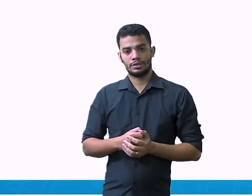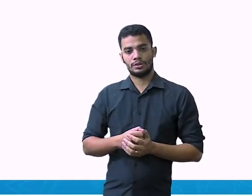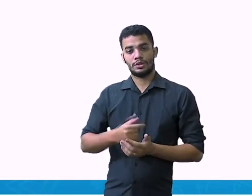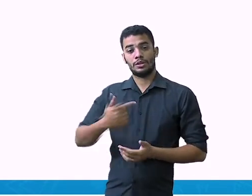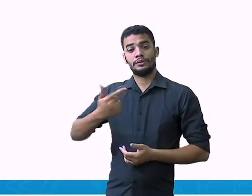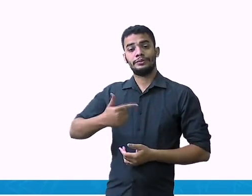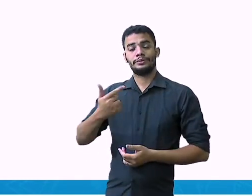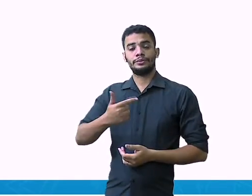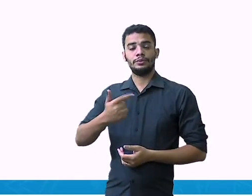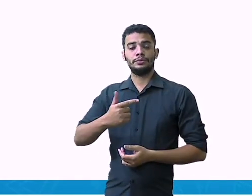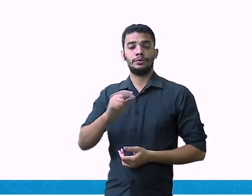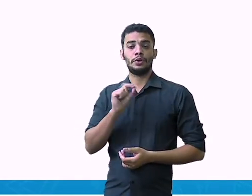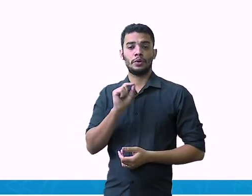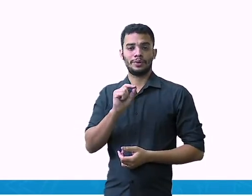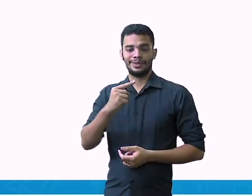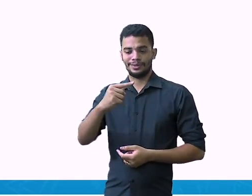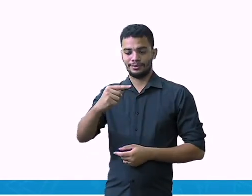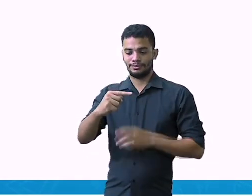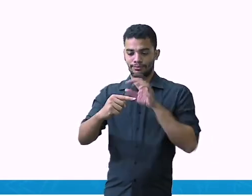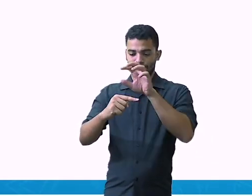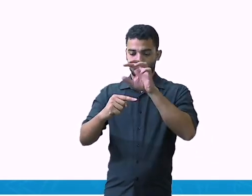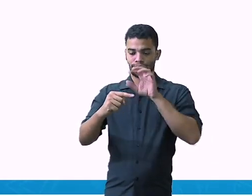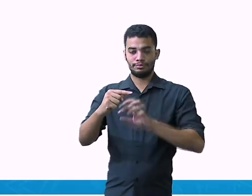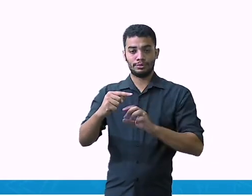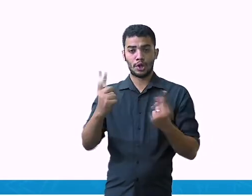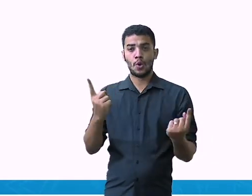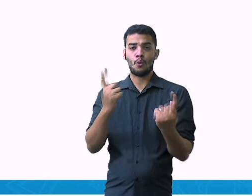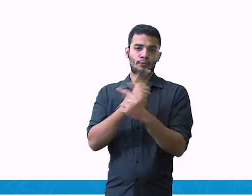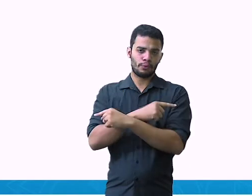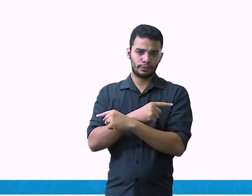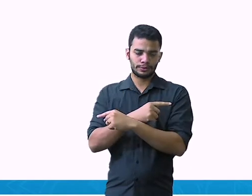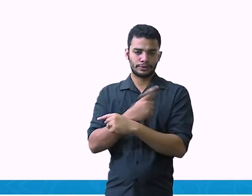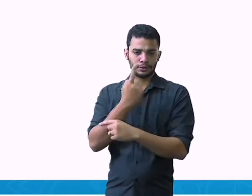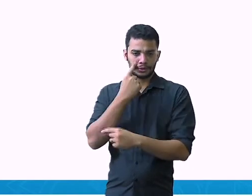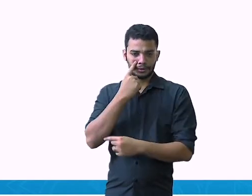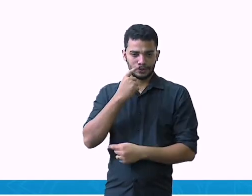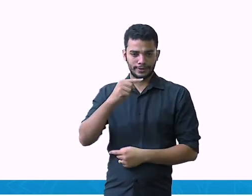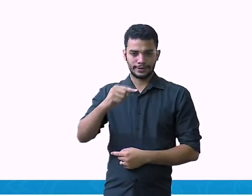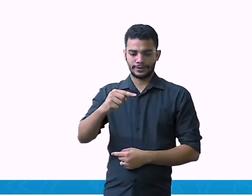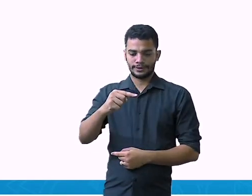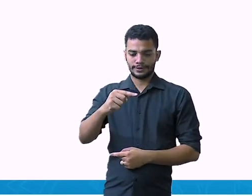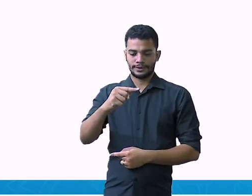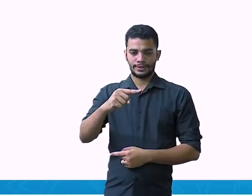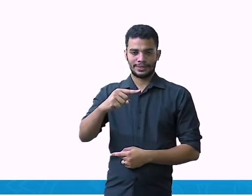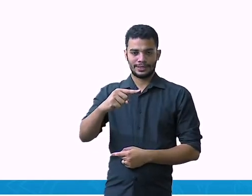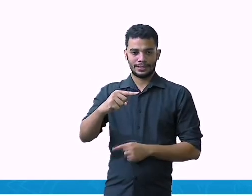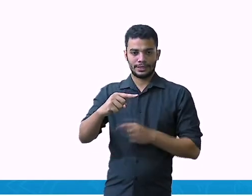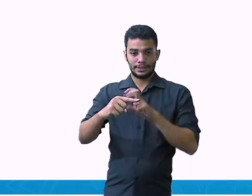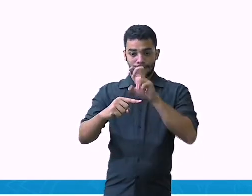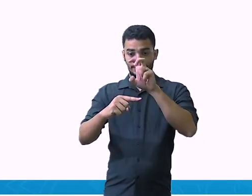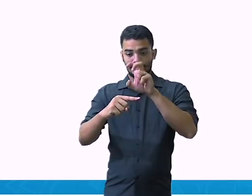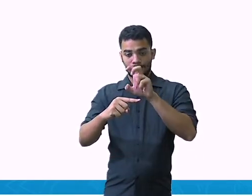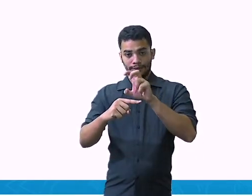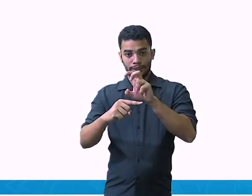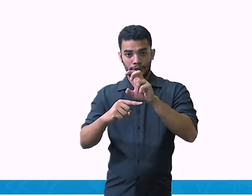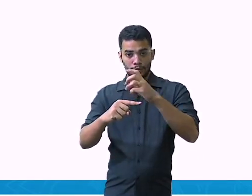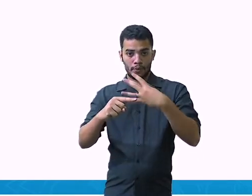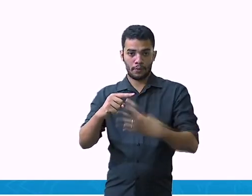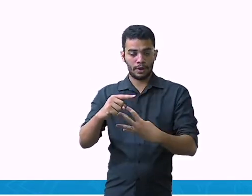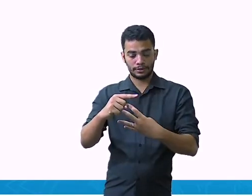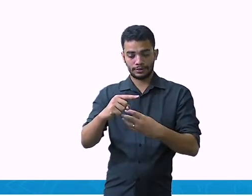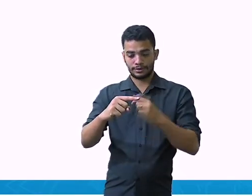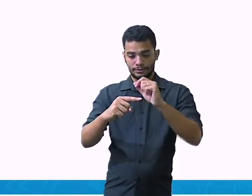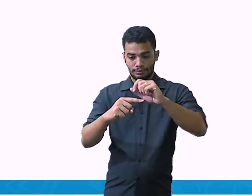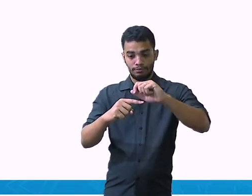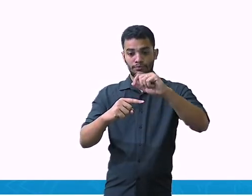O numerador, que é o número que fica em cima, é maior que o denominador. Então,